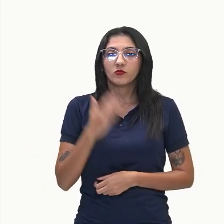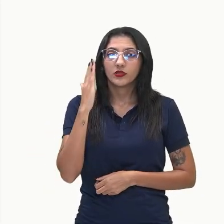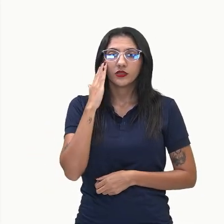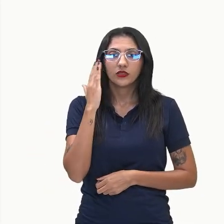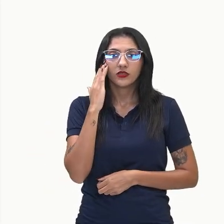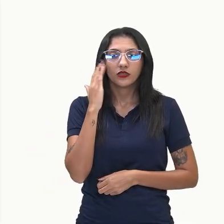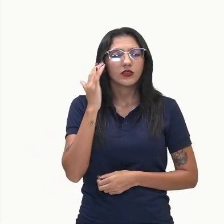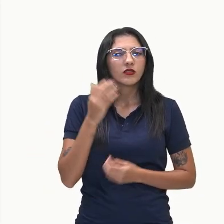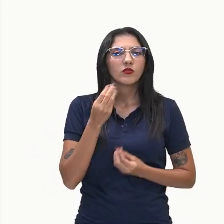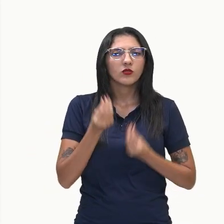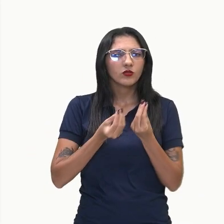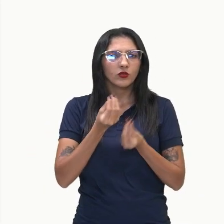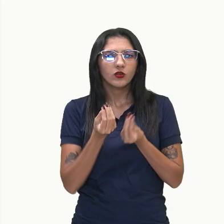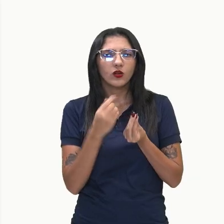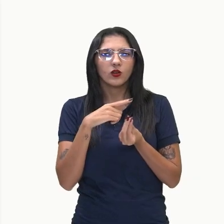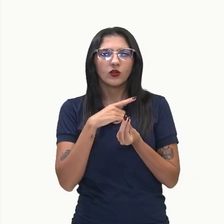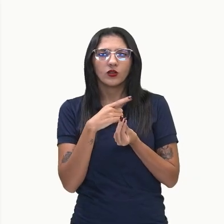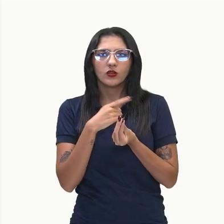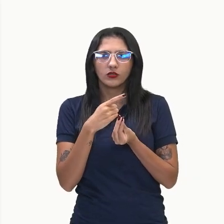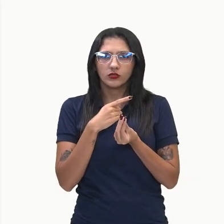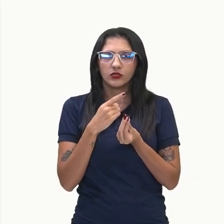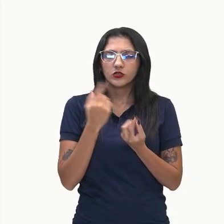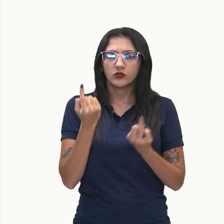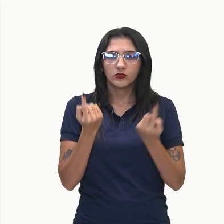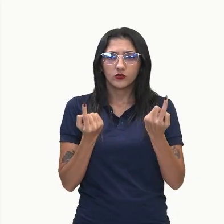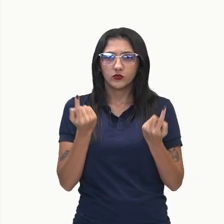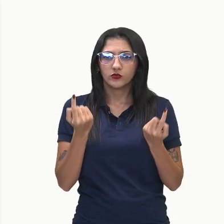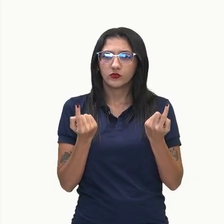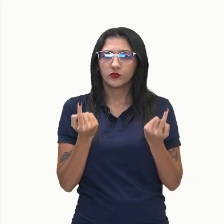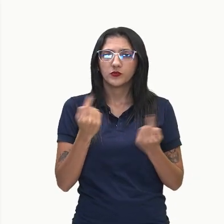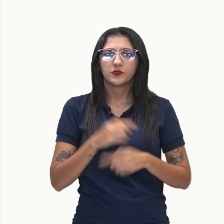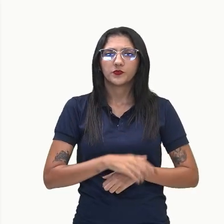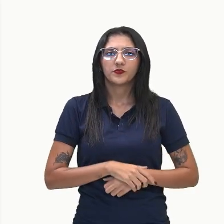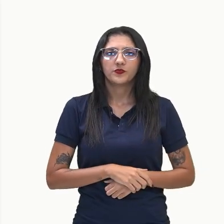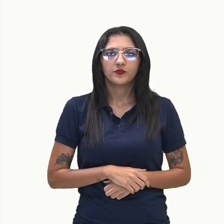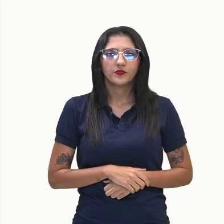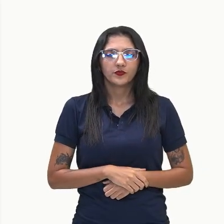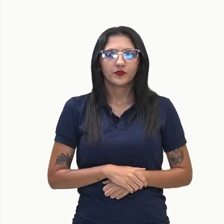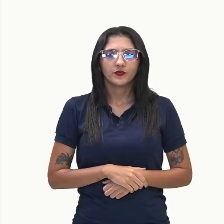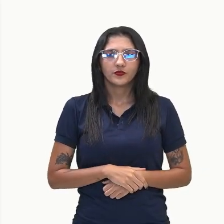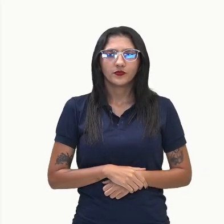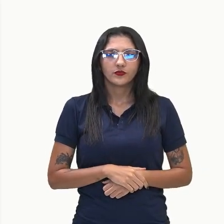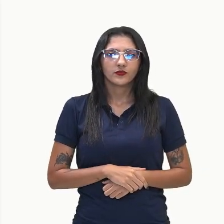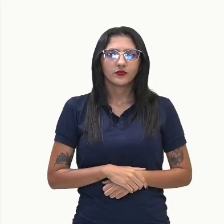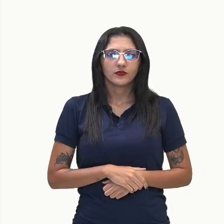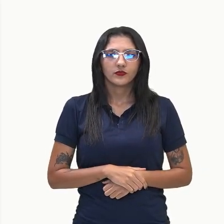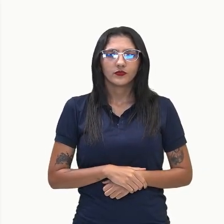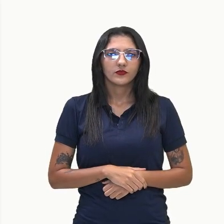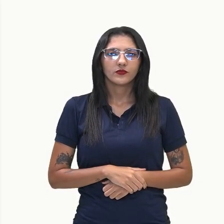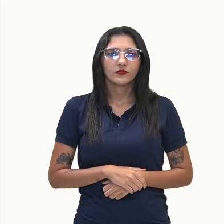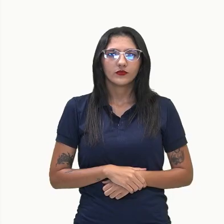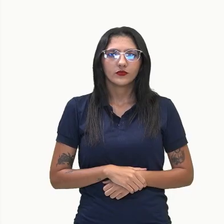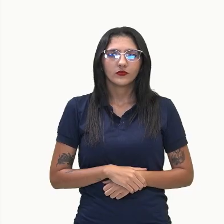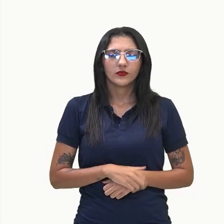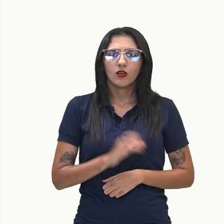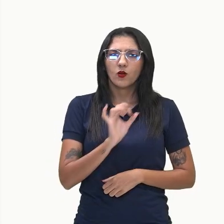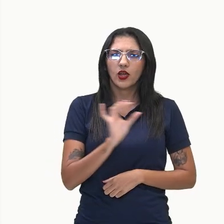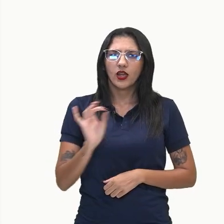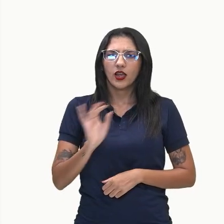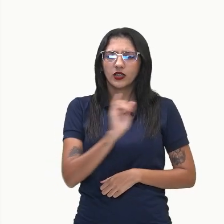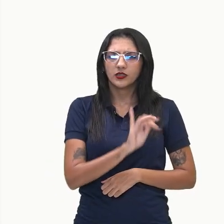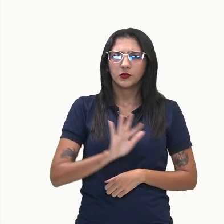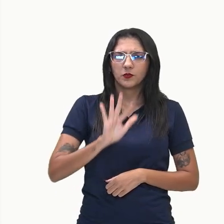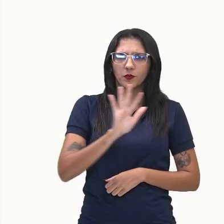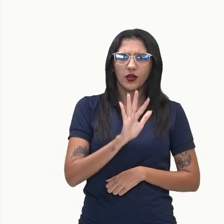que um polígono é convexo e quando que um polígono não é convexo. Cada polígono a seguir é